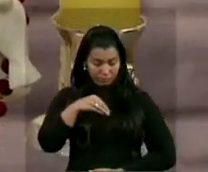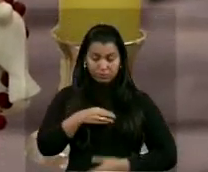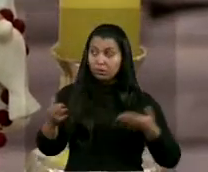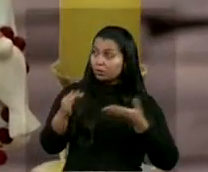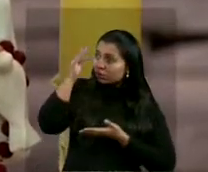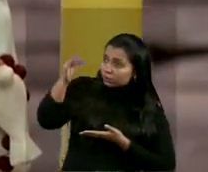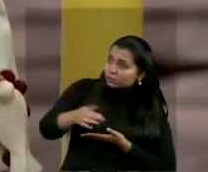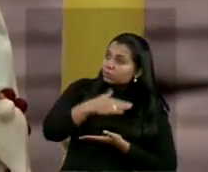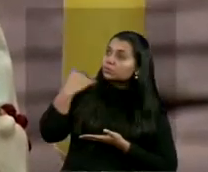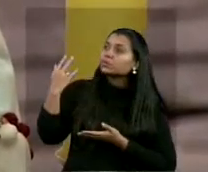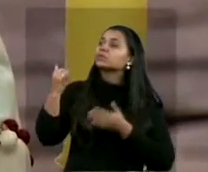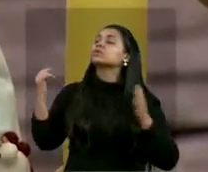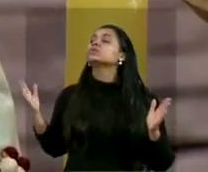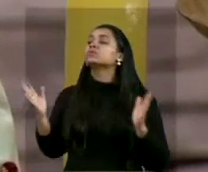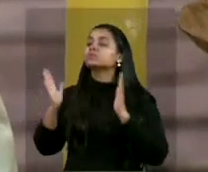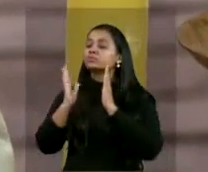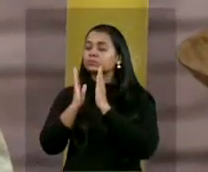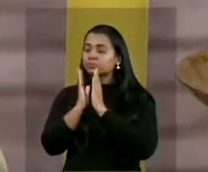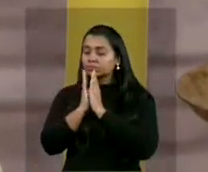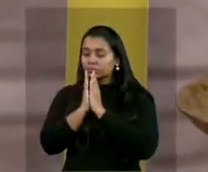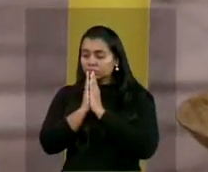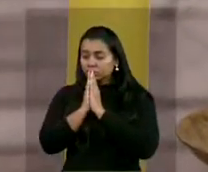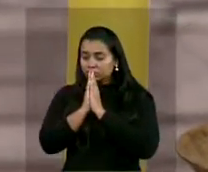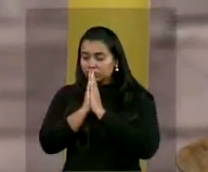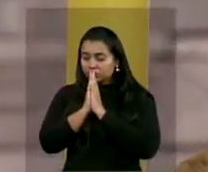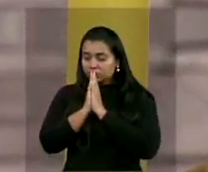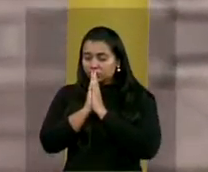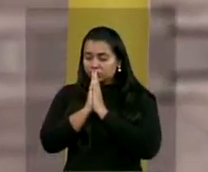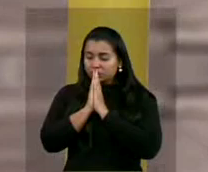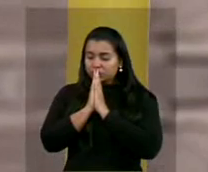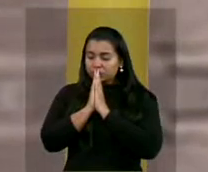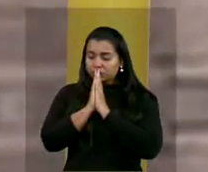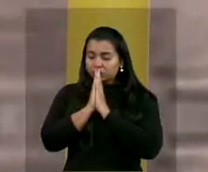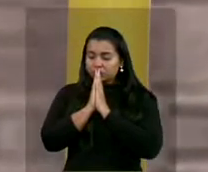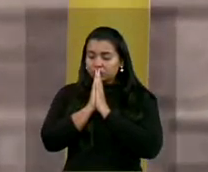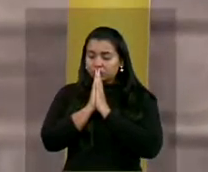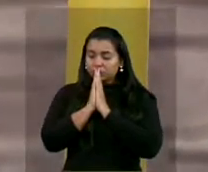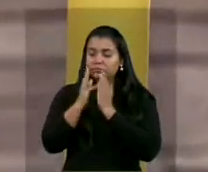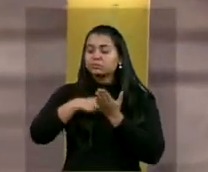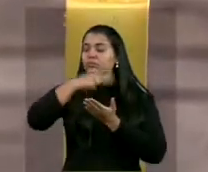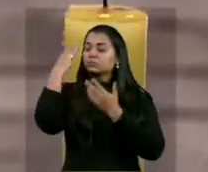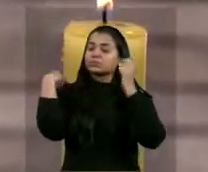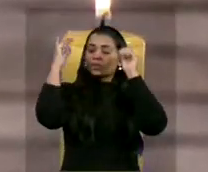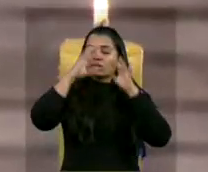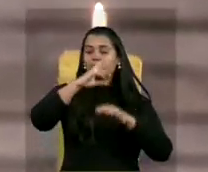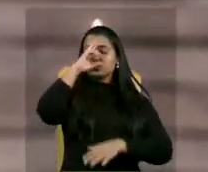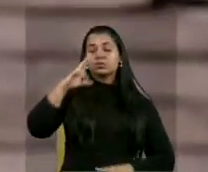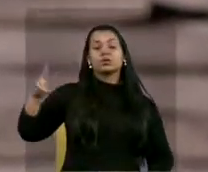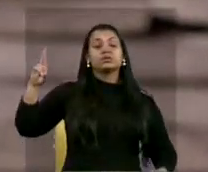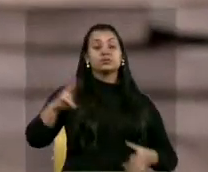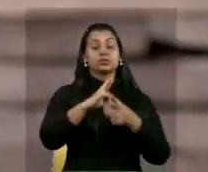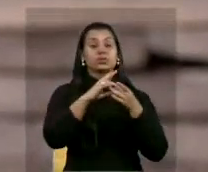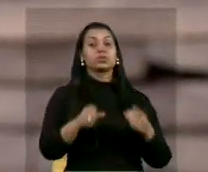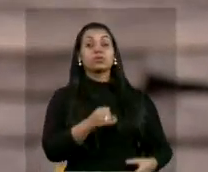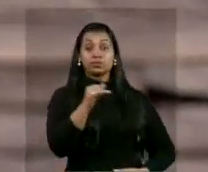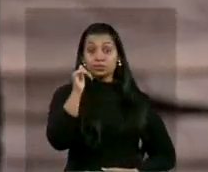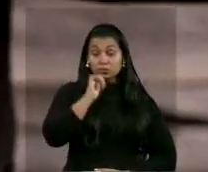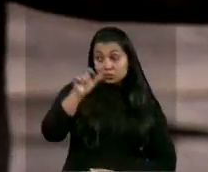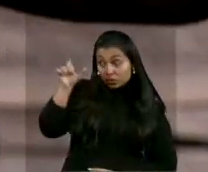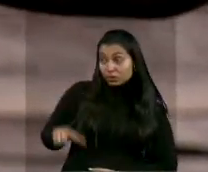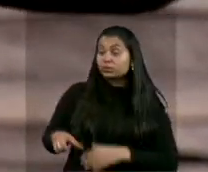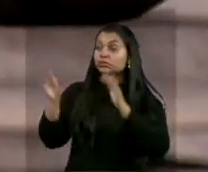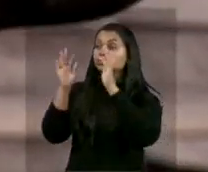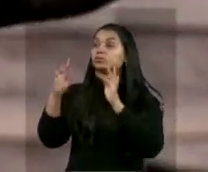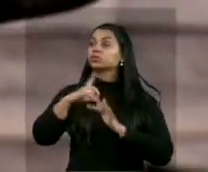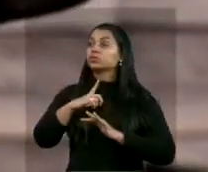por nós, pecadores, agora e na hora de nossa morte. Amém. Ave Maria, cheia de graça, o Senhor é